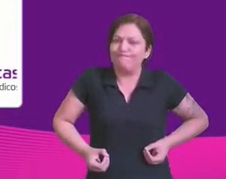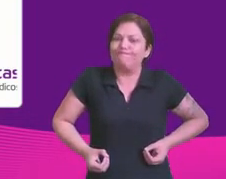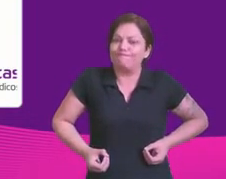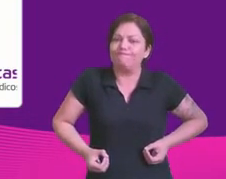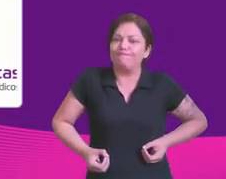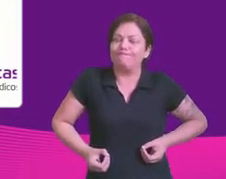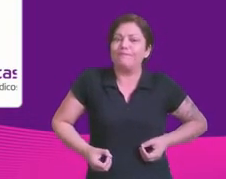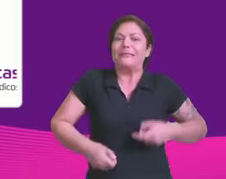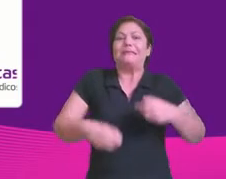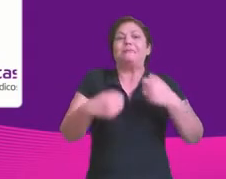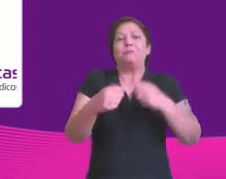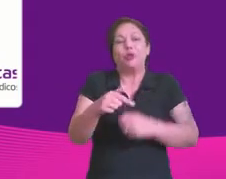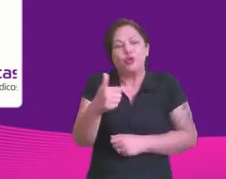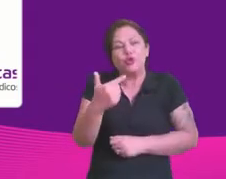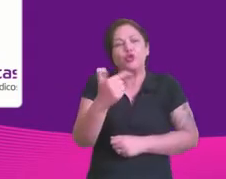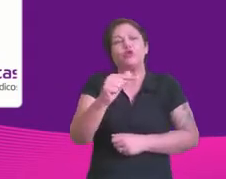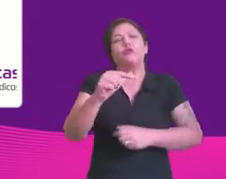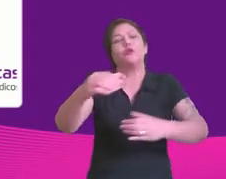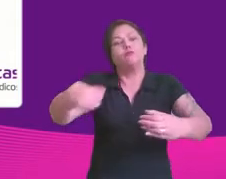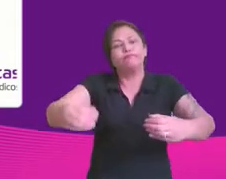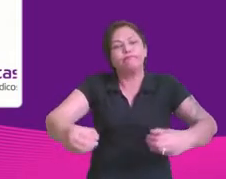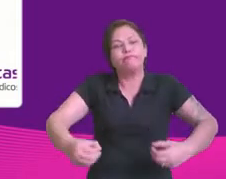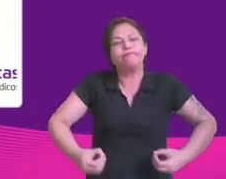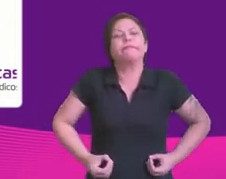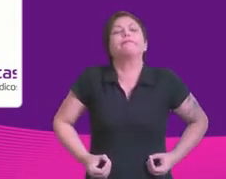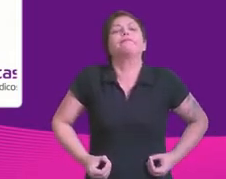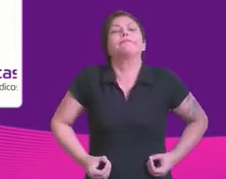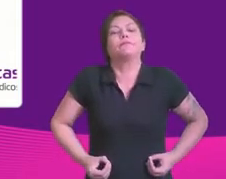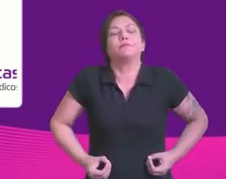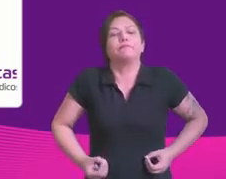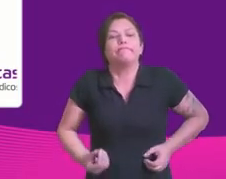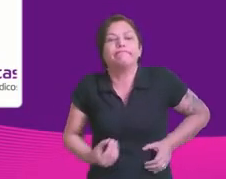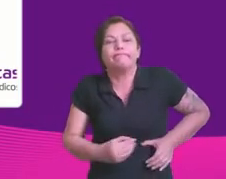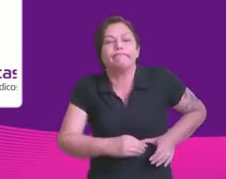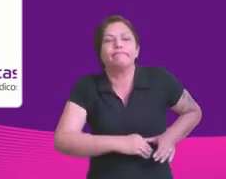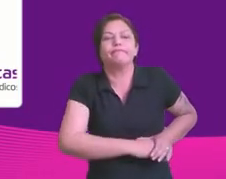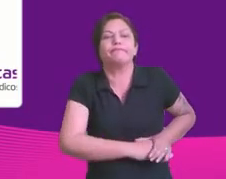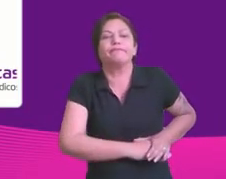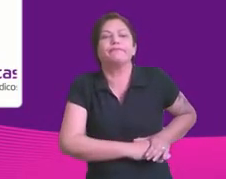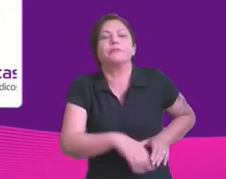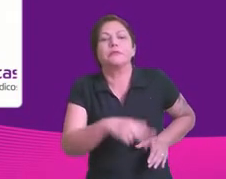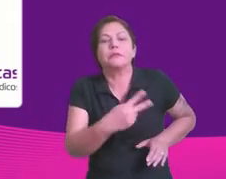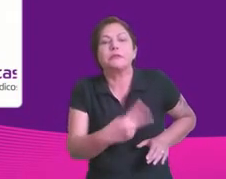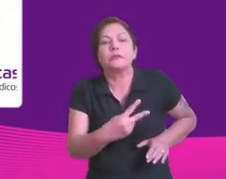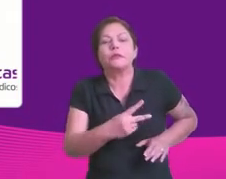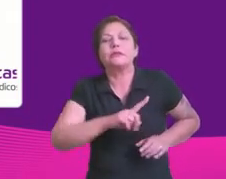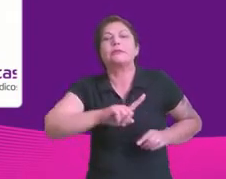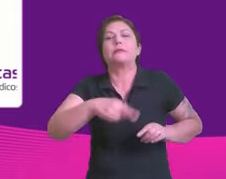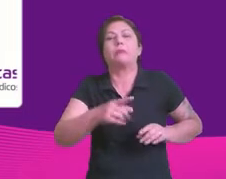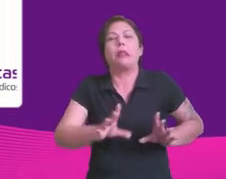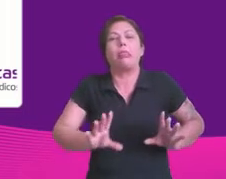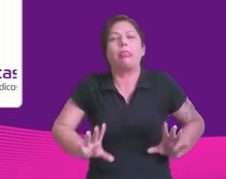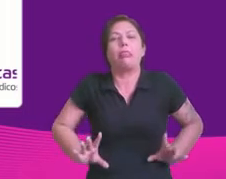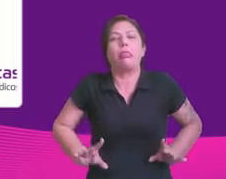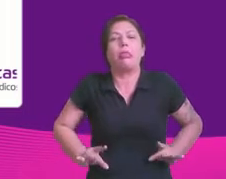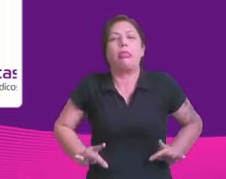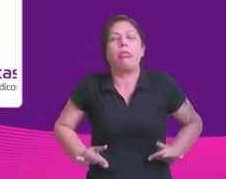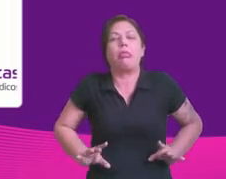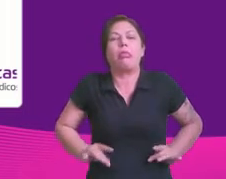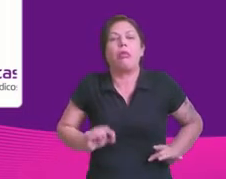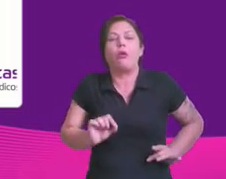um implante secundário em ovário, e um tecido, um